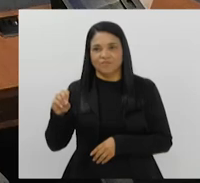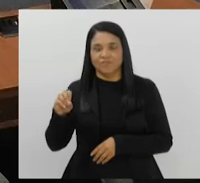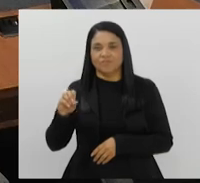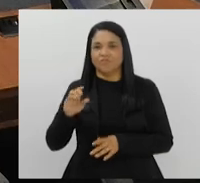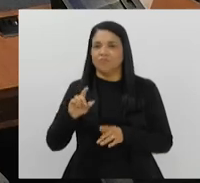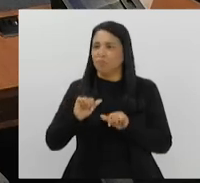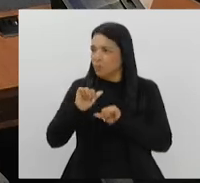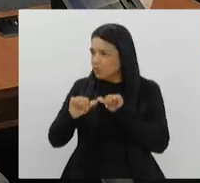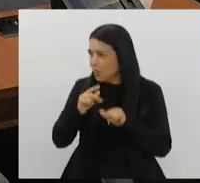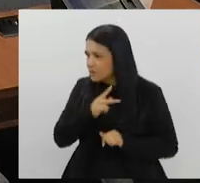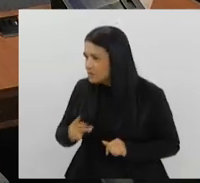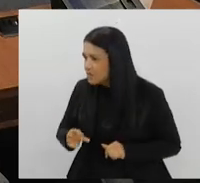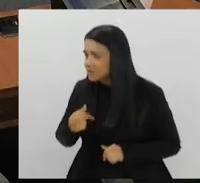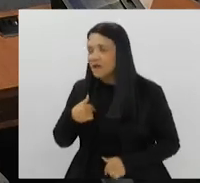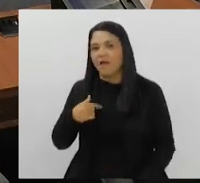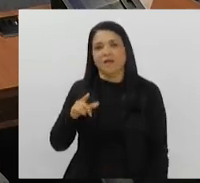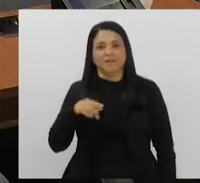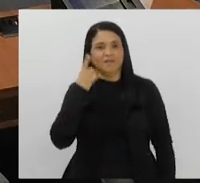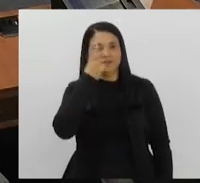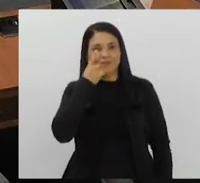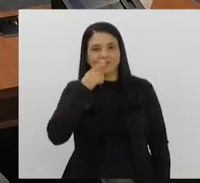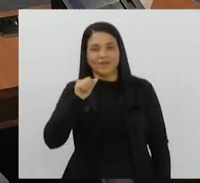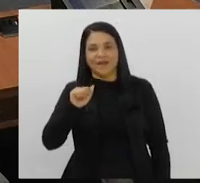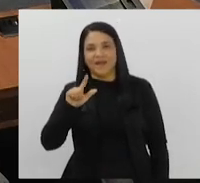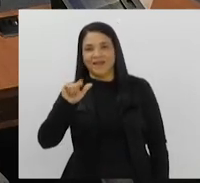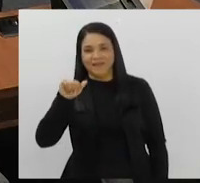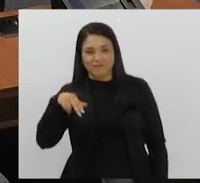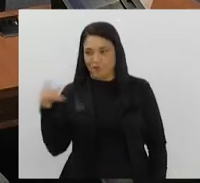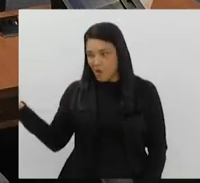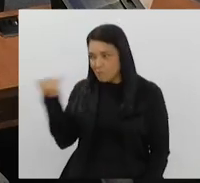Lopes, não, ele falou aqui. Ele que cantou aqui, ó.